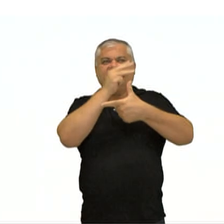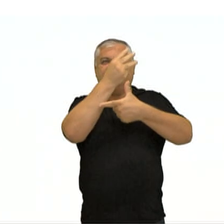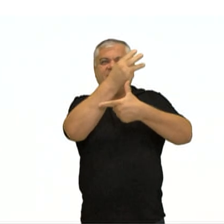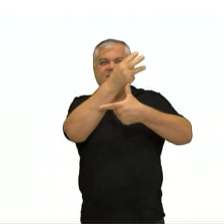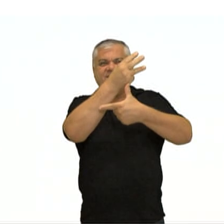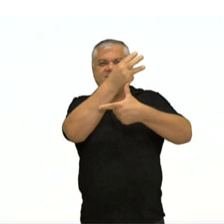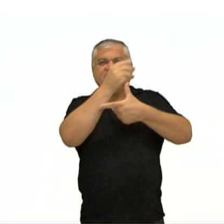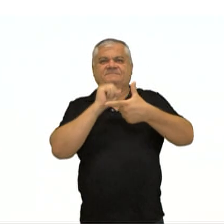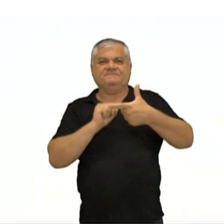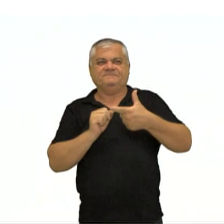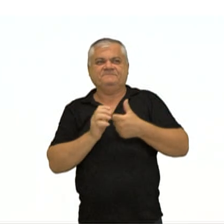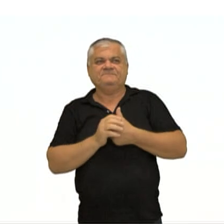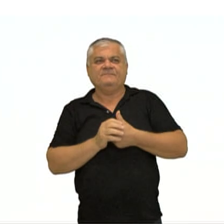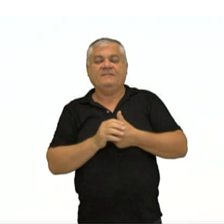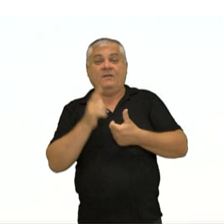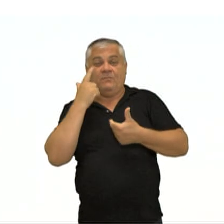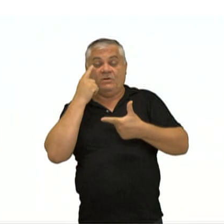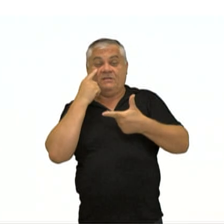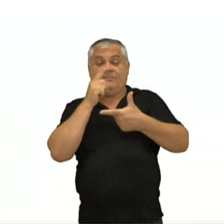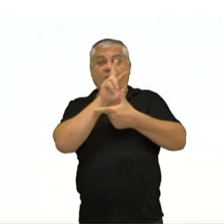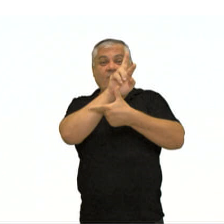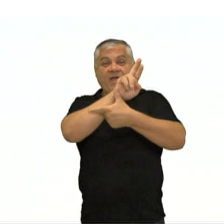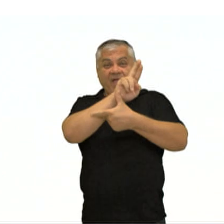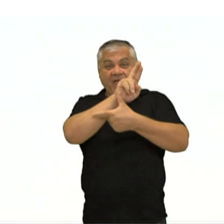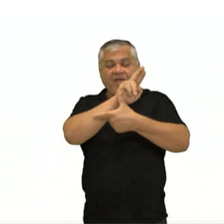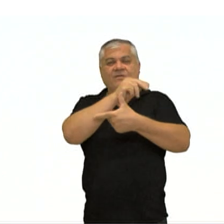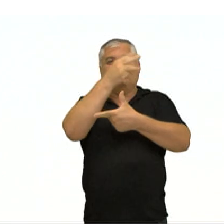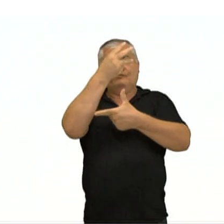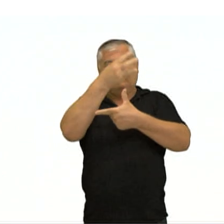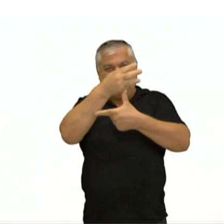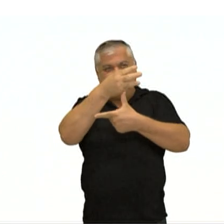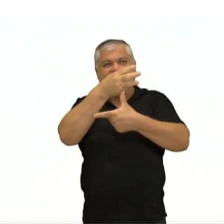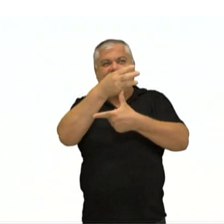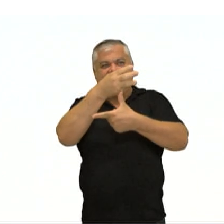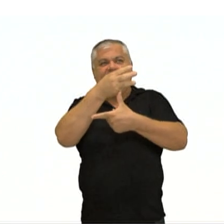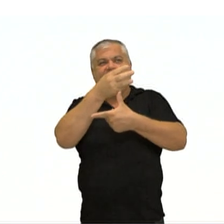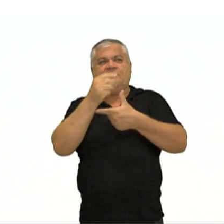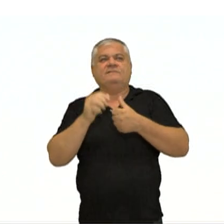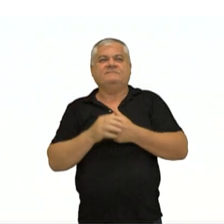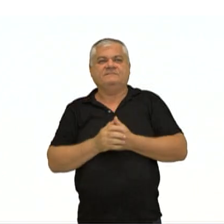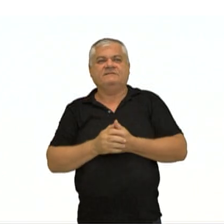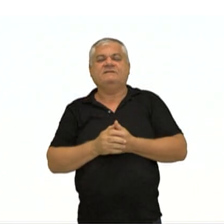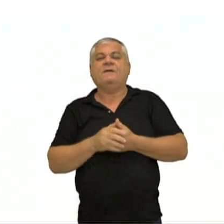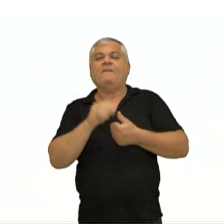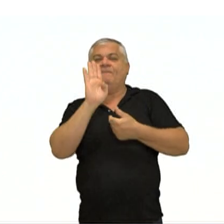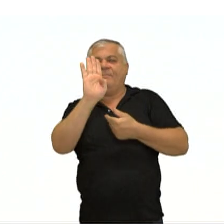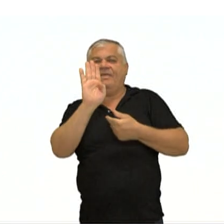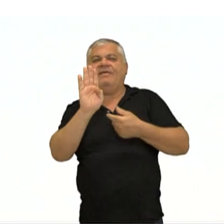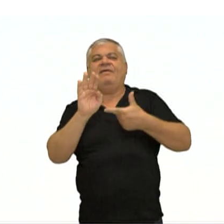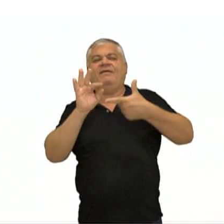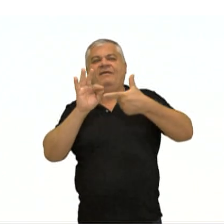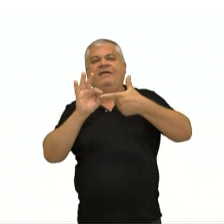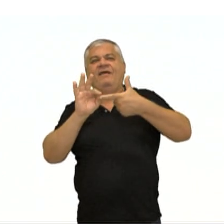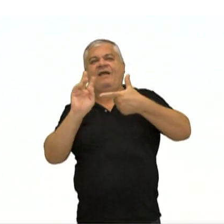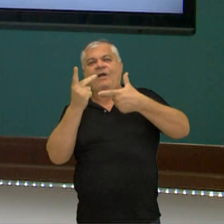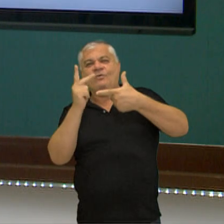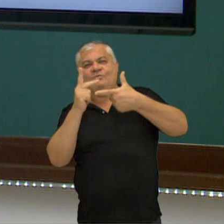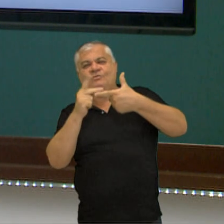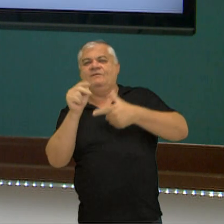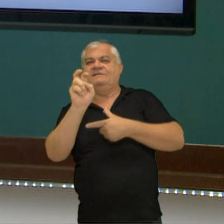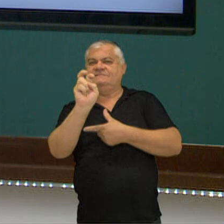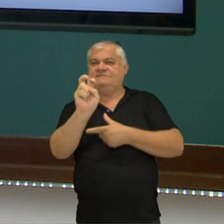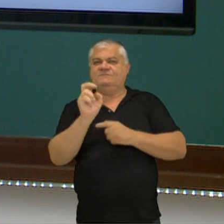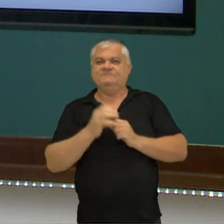vale 3. Então, portanto, respondendo, a medida do raio da base do cilindro, 3, e a altura do cilindro,